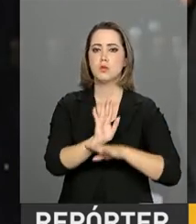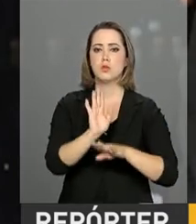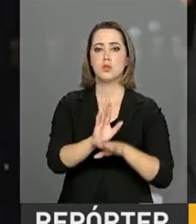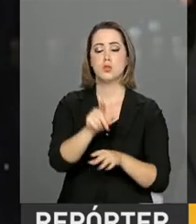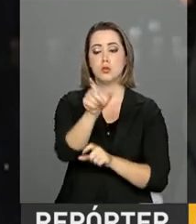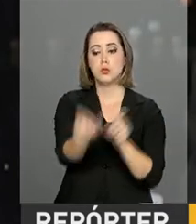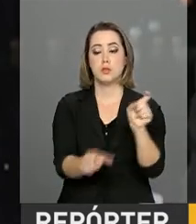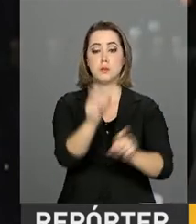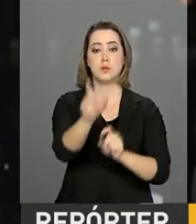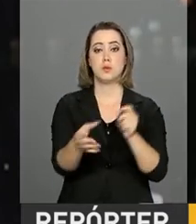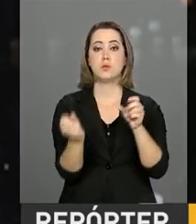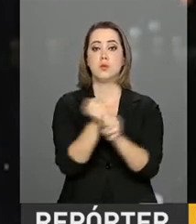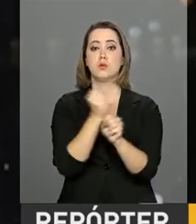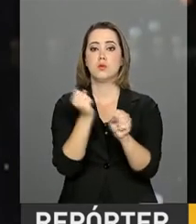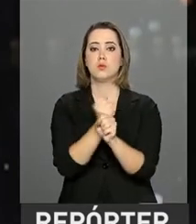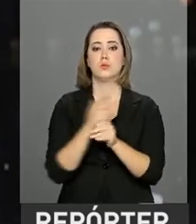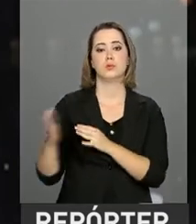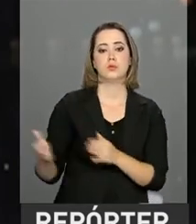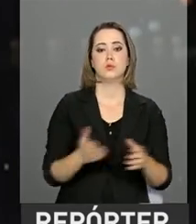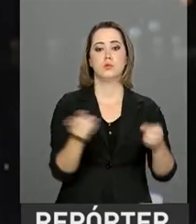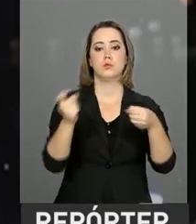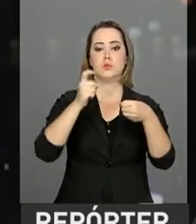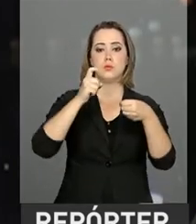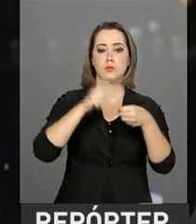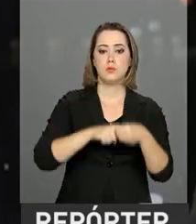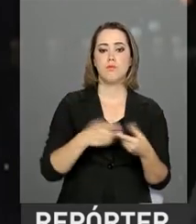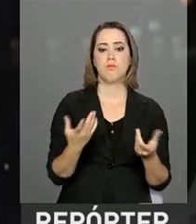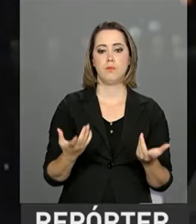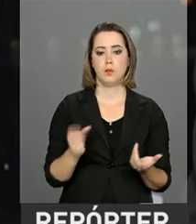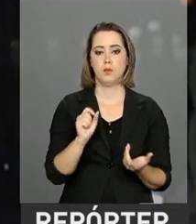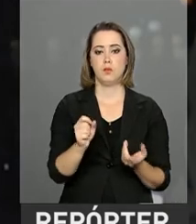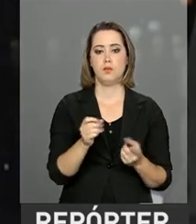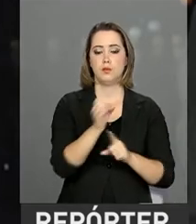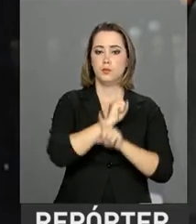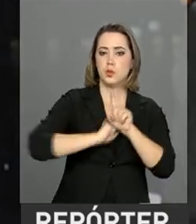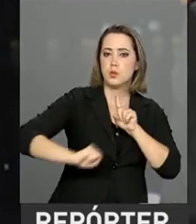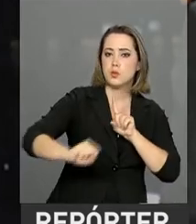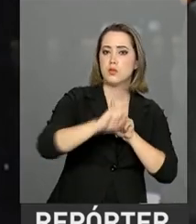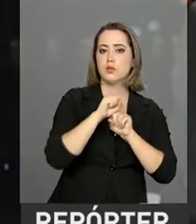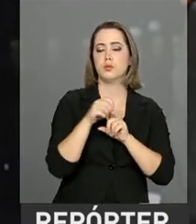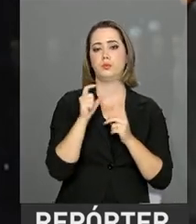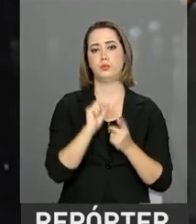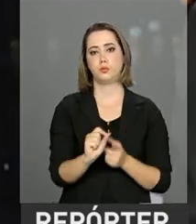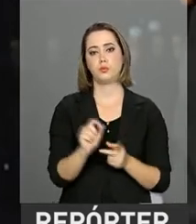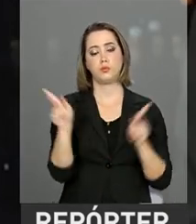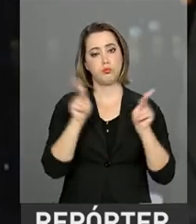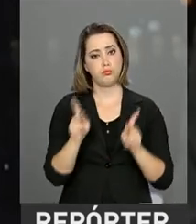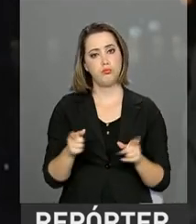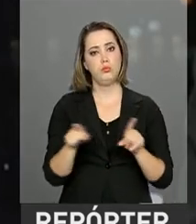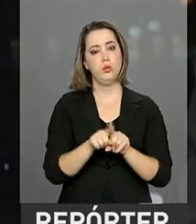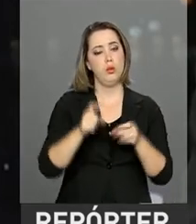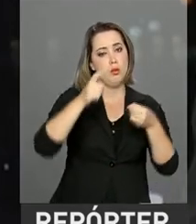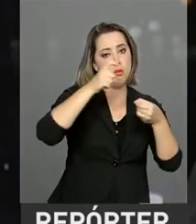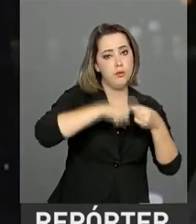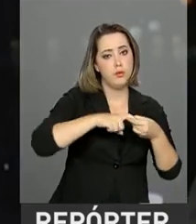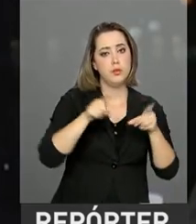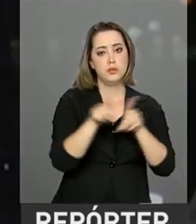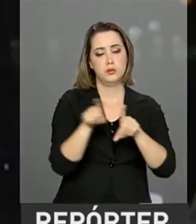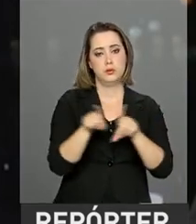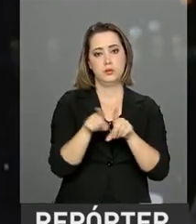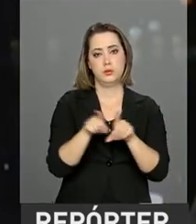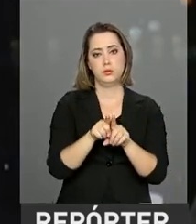concluiu em caminho de volta o último álbum diz pacífico da sociedade e de retomada da